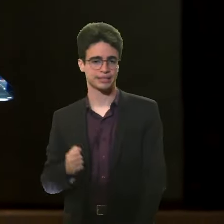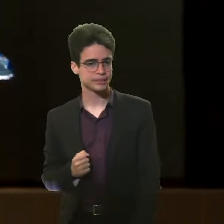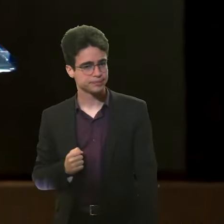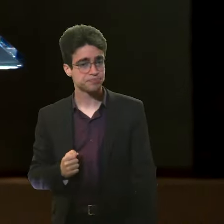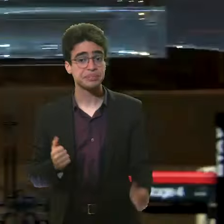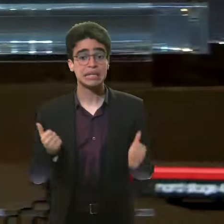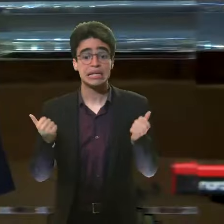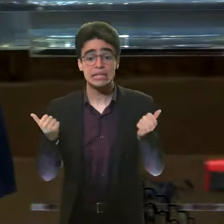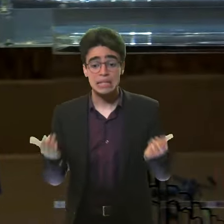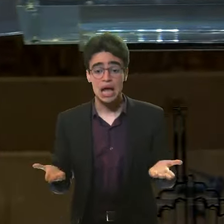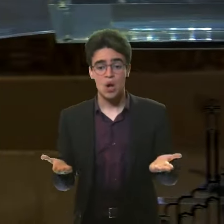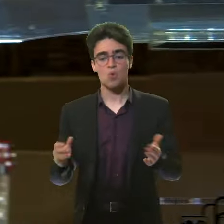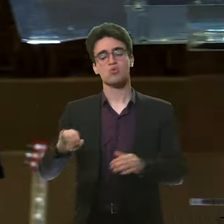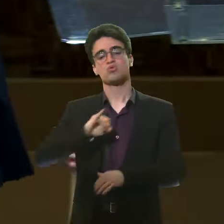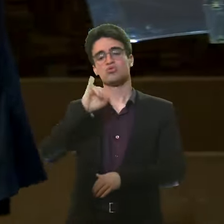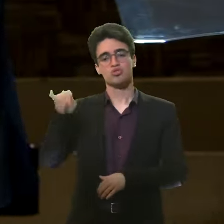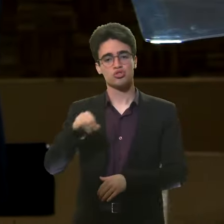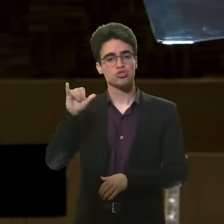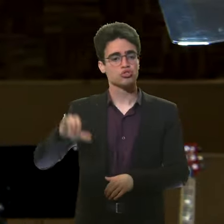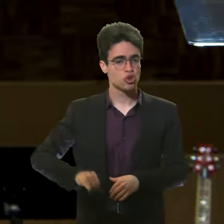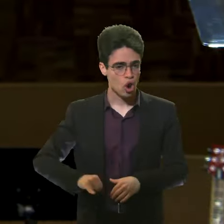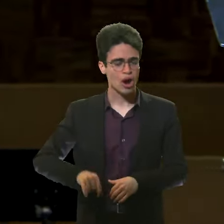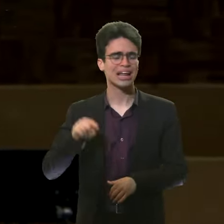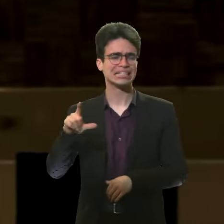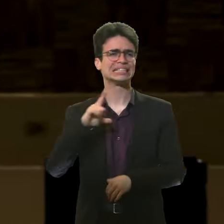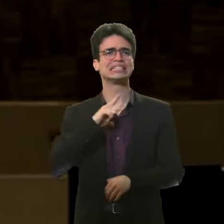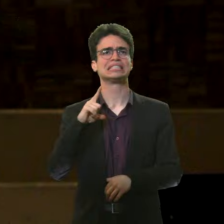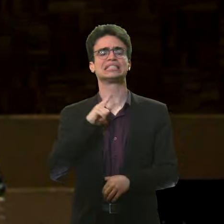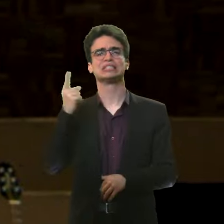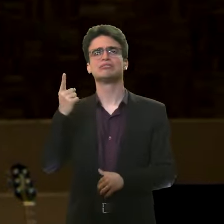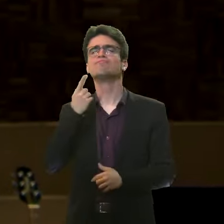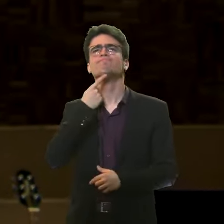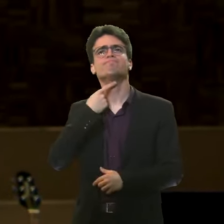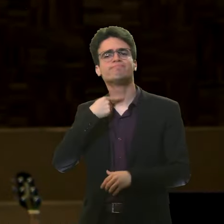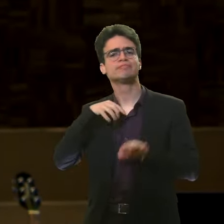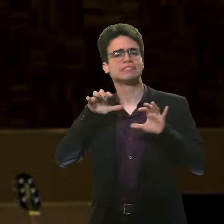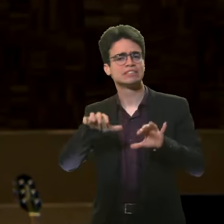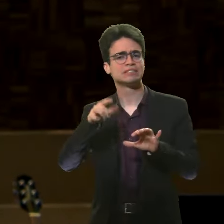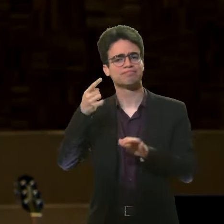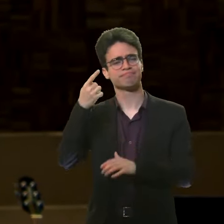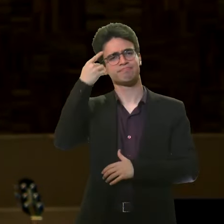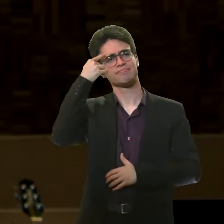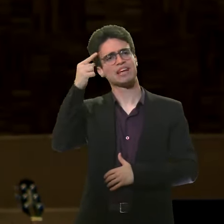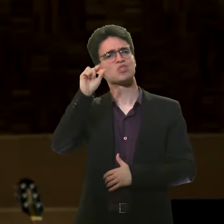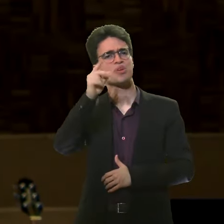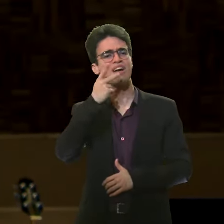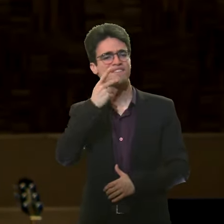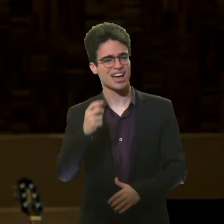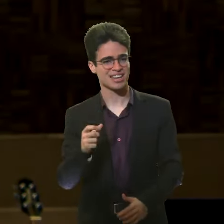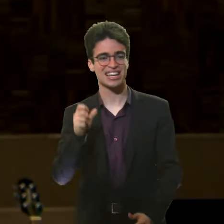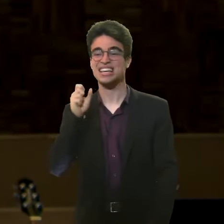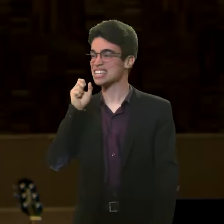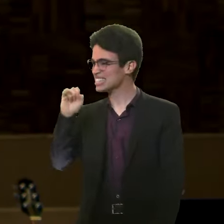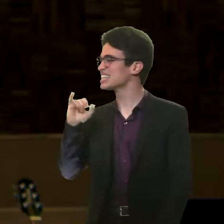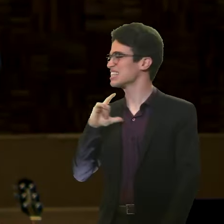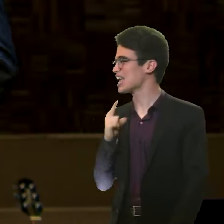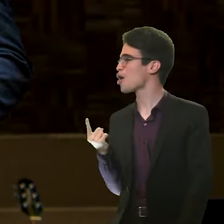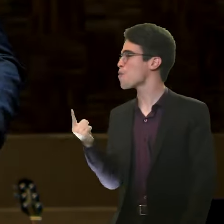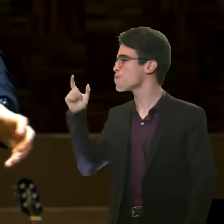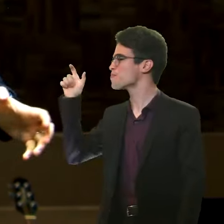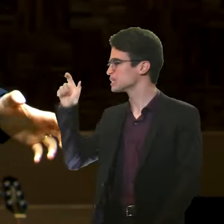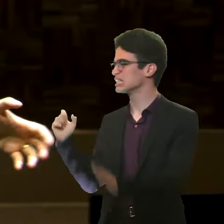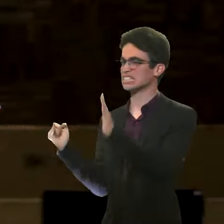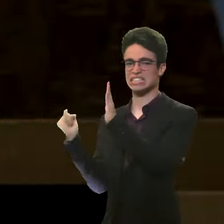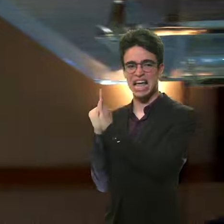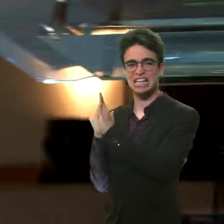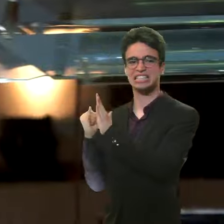tinha um desejo, um pensamento de que bom seria se eu tivesse um intercessor, que